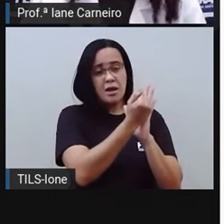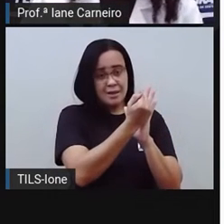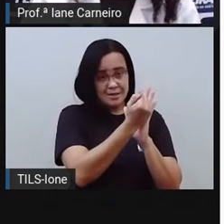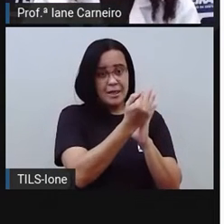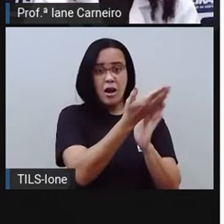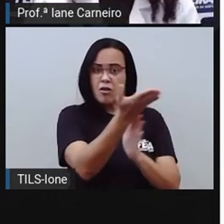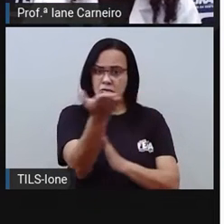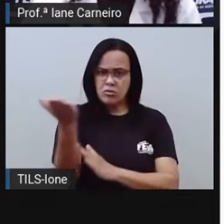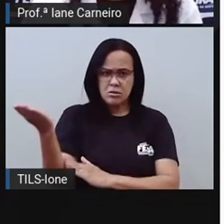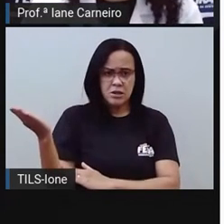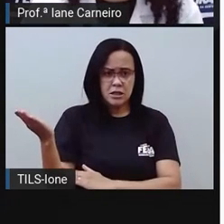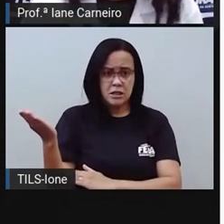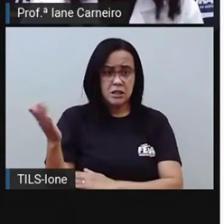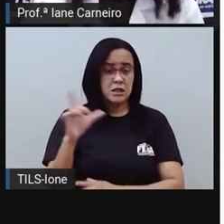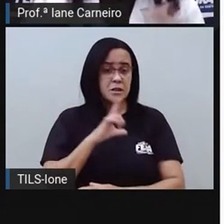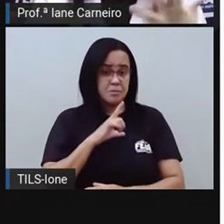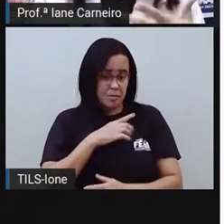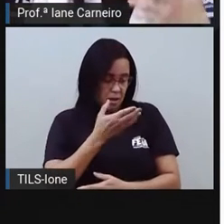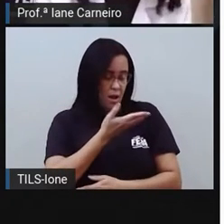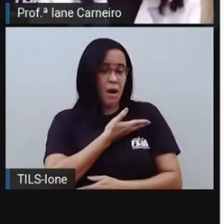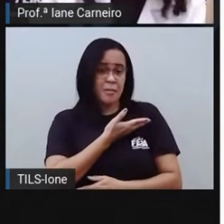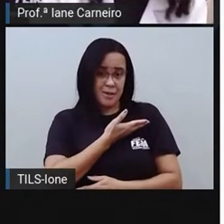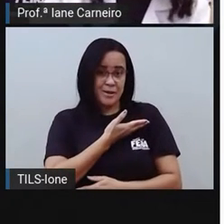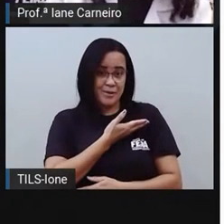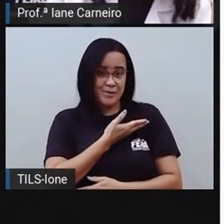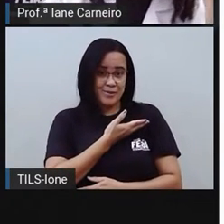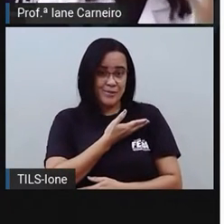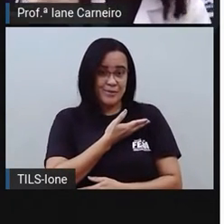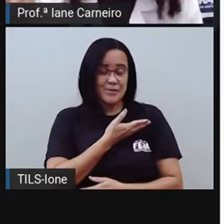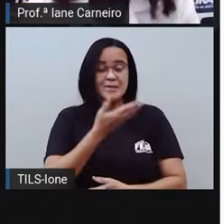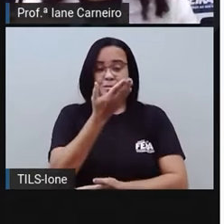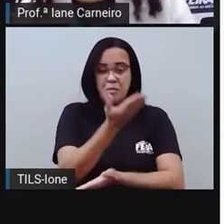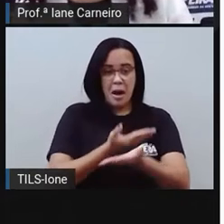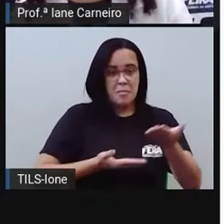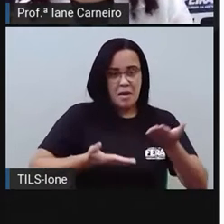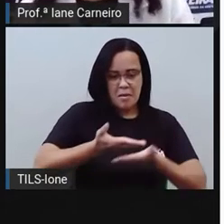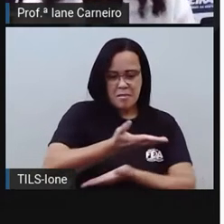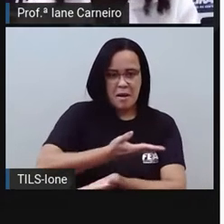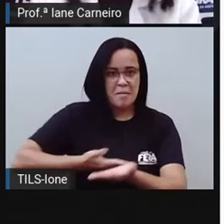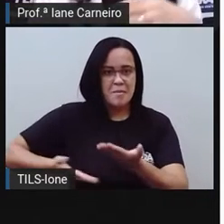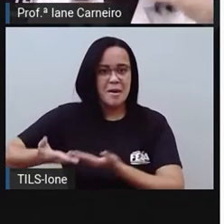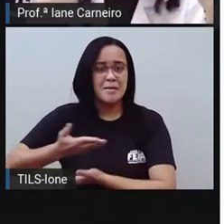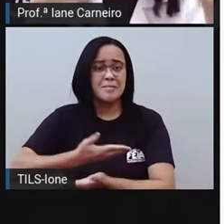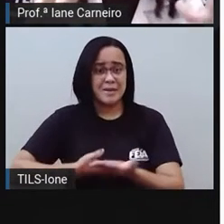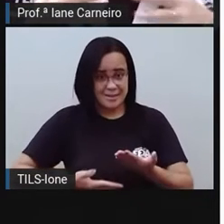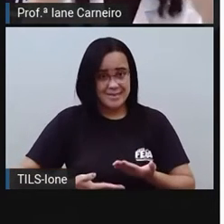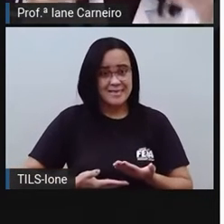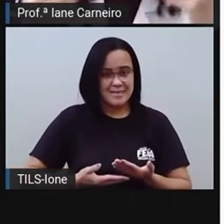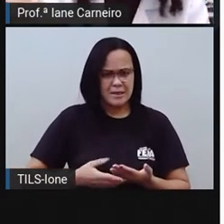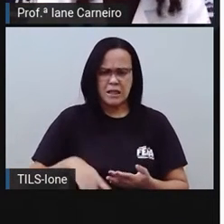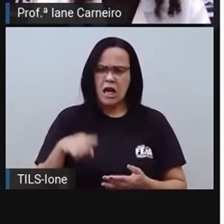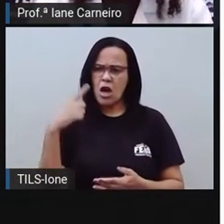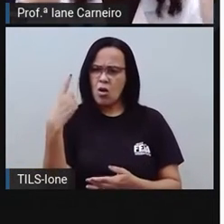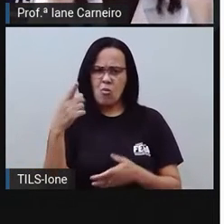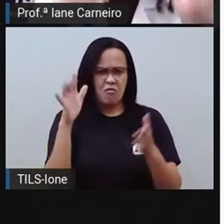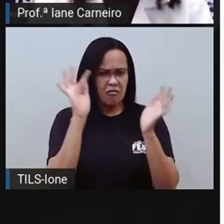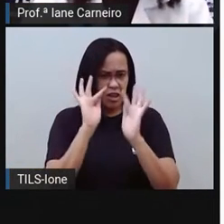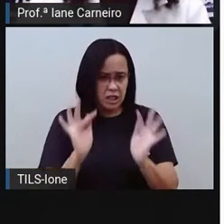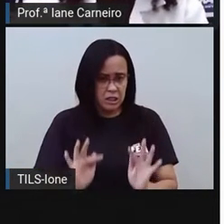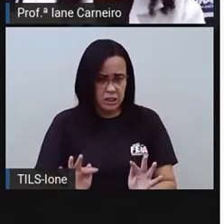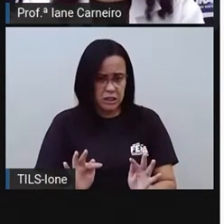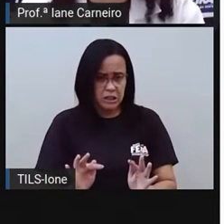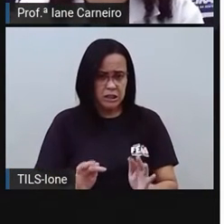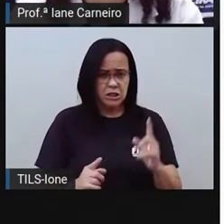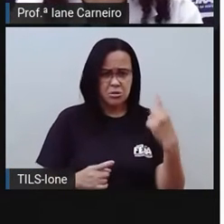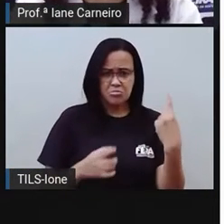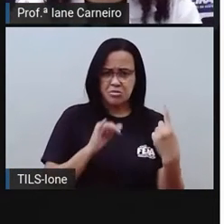Porque numa relação de amizade, não adianta um estar feliz se o outro está triste, né? Ou se você faz somente coisas que deixem